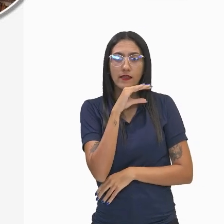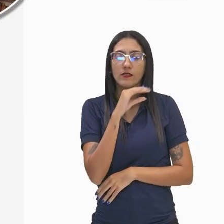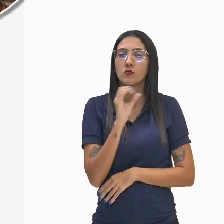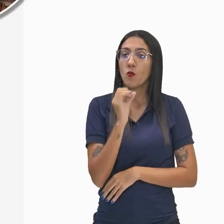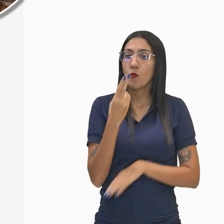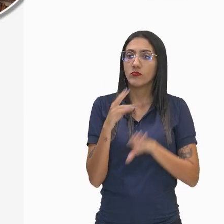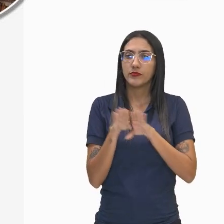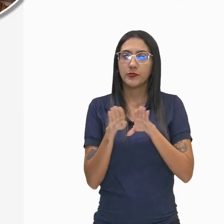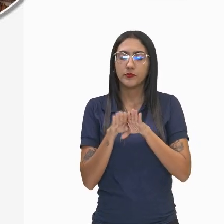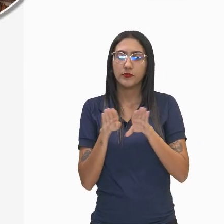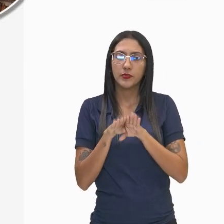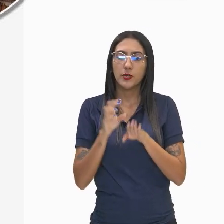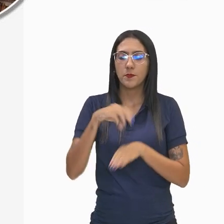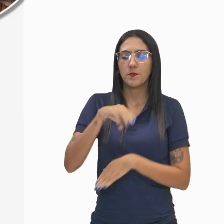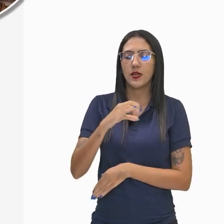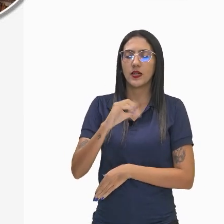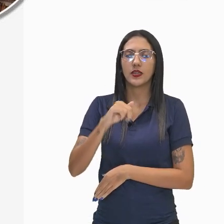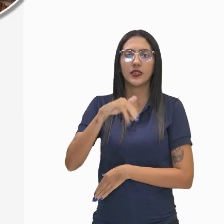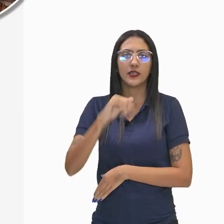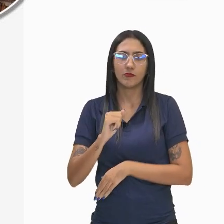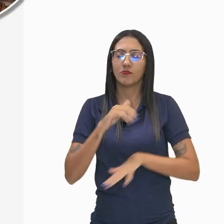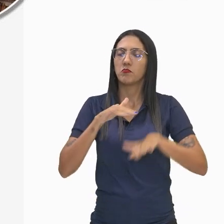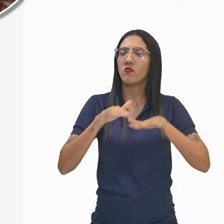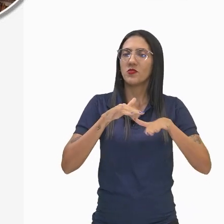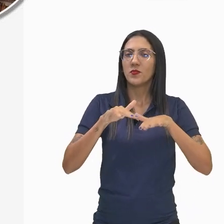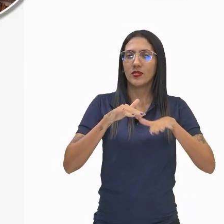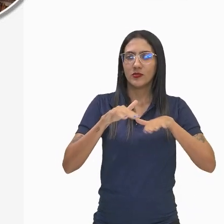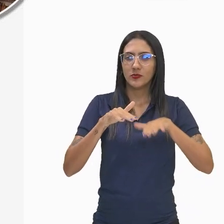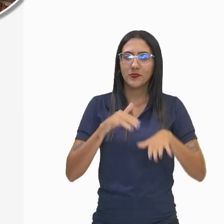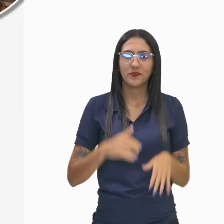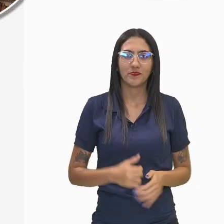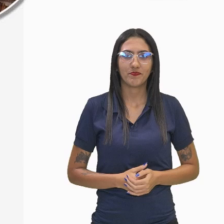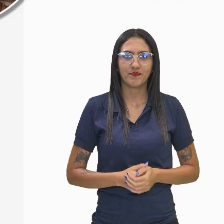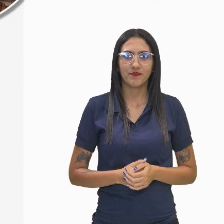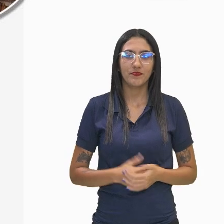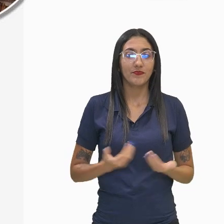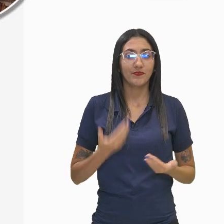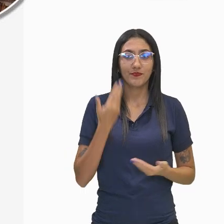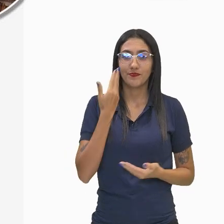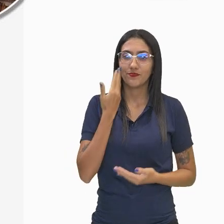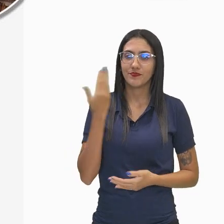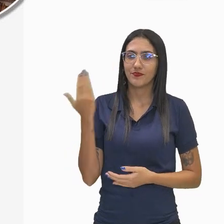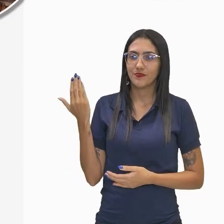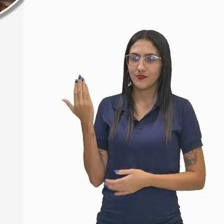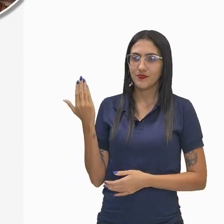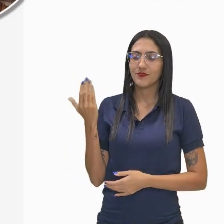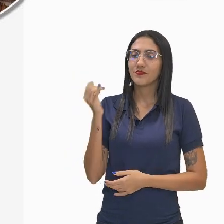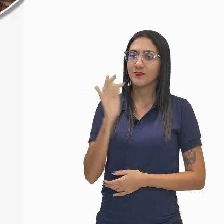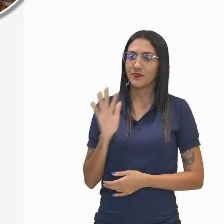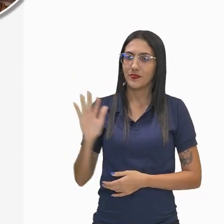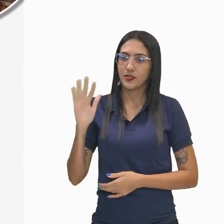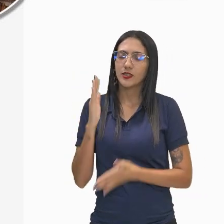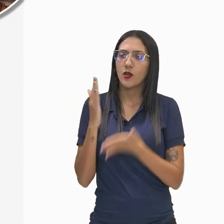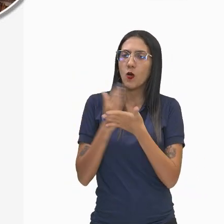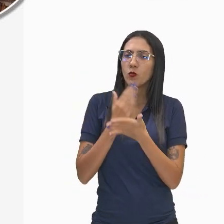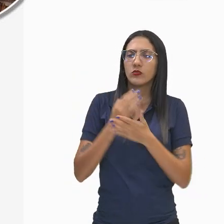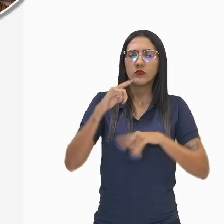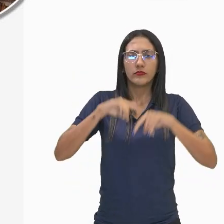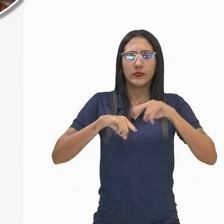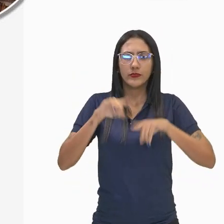energia mecânica, produzindo movimento. Aí temos na imagem alguns equipamentos